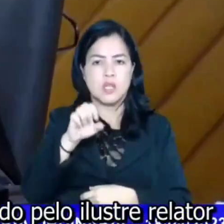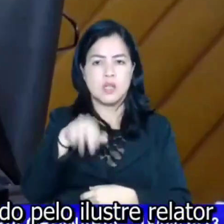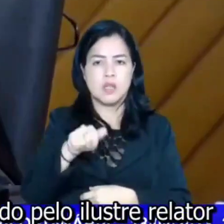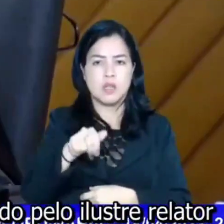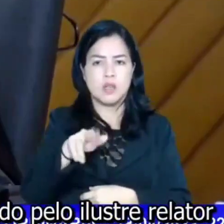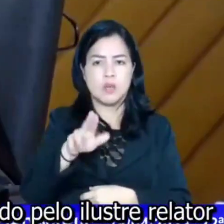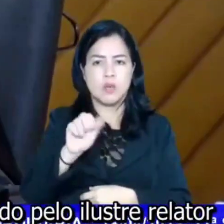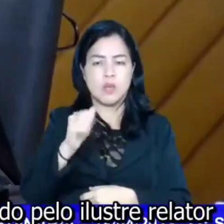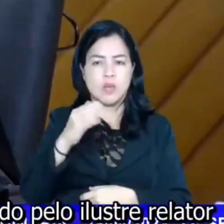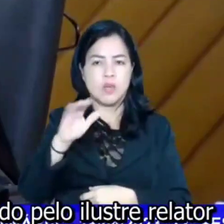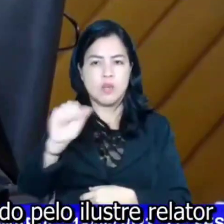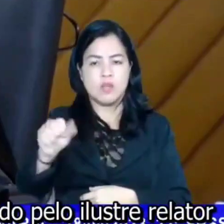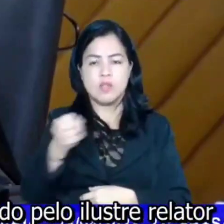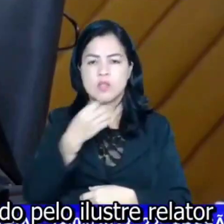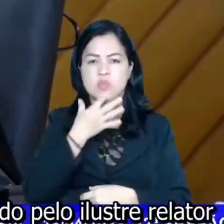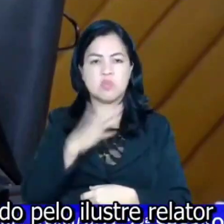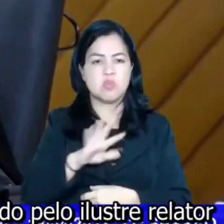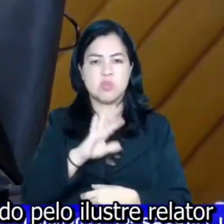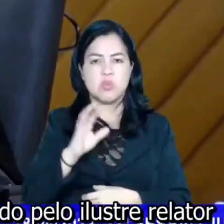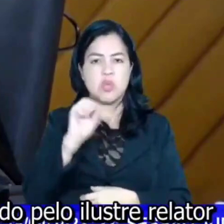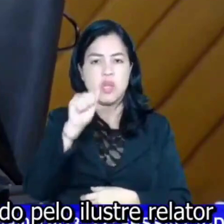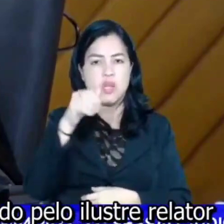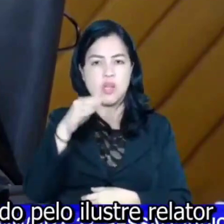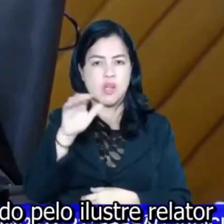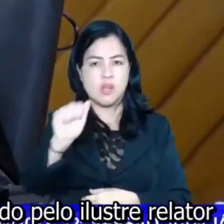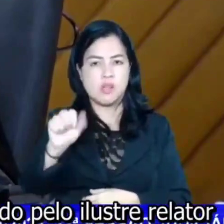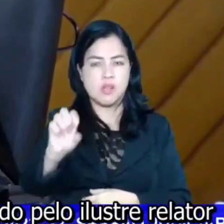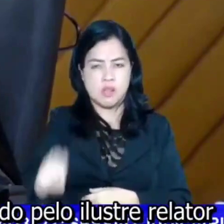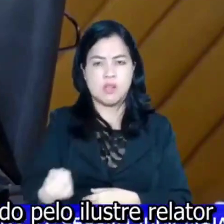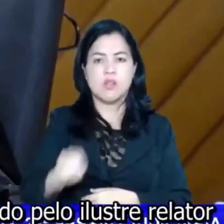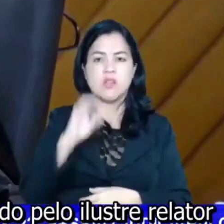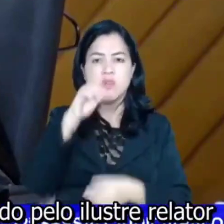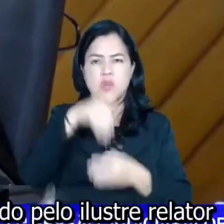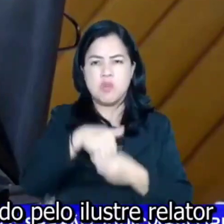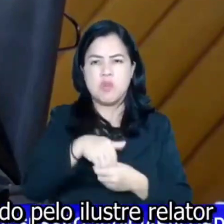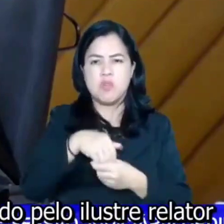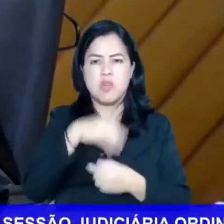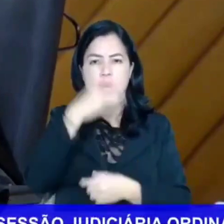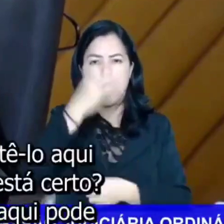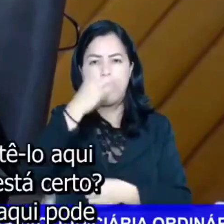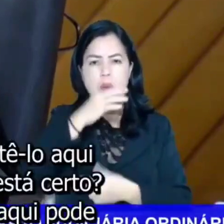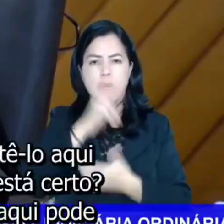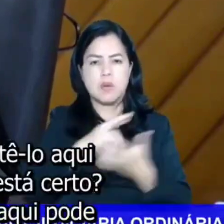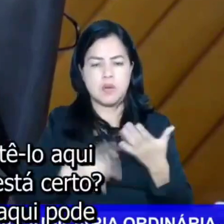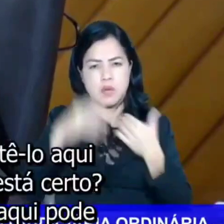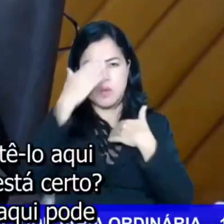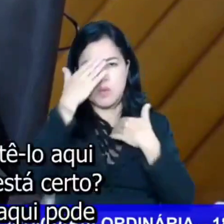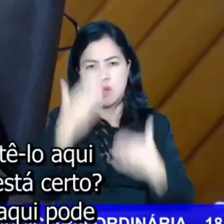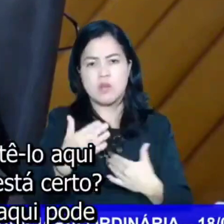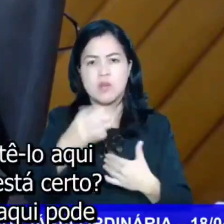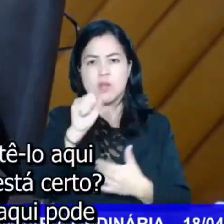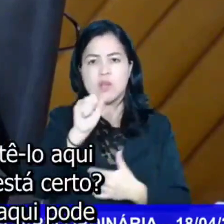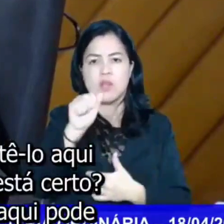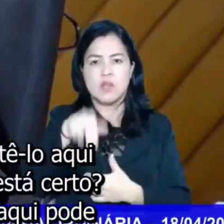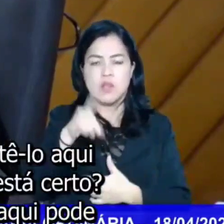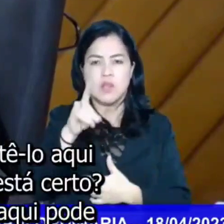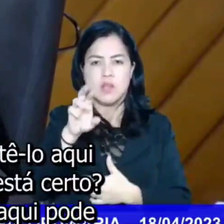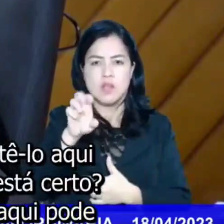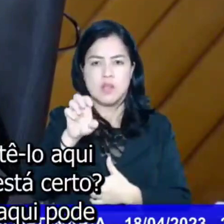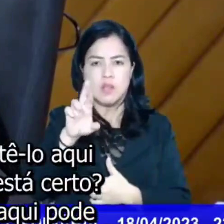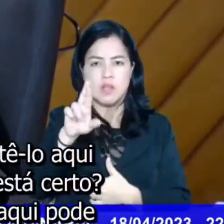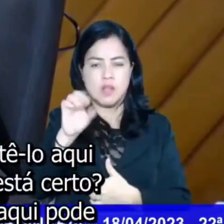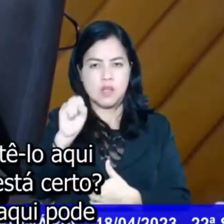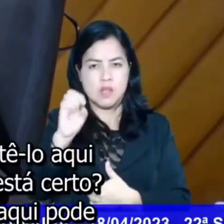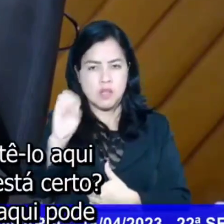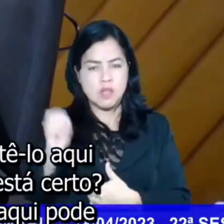não conheceu da ação, nos termos do voto proferido pelo ilustre relator. Obrigado, então, doutor Sanderson. Um prazer tê-lo aqui conosco